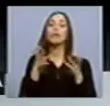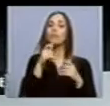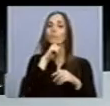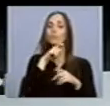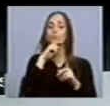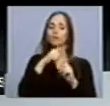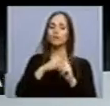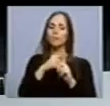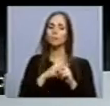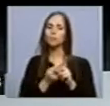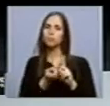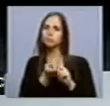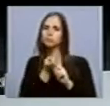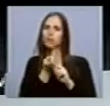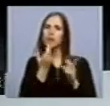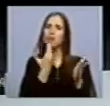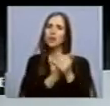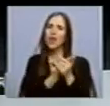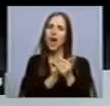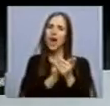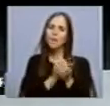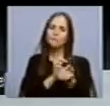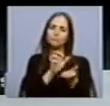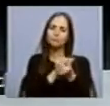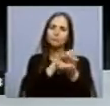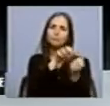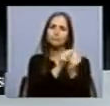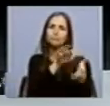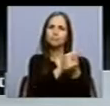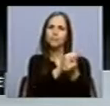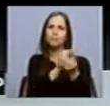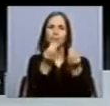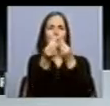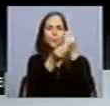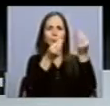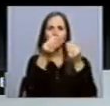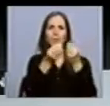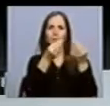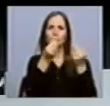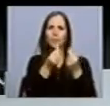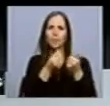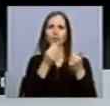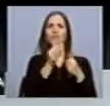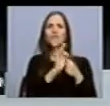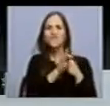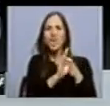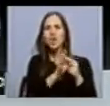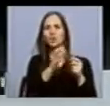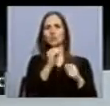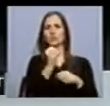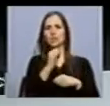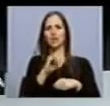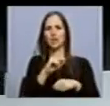tornou suficientemente pegajosos, digamos assim, os grãos de poeira e de areia e de ferro e de silicatos que havia à volta